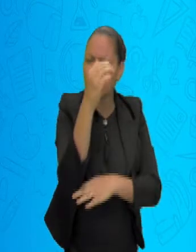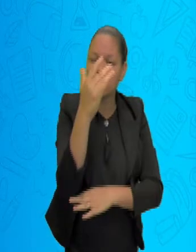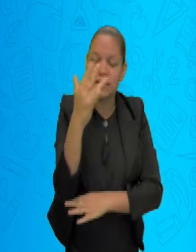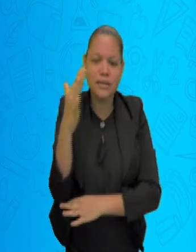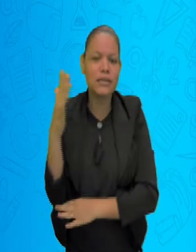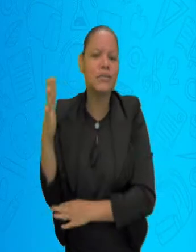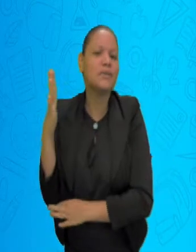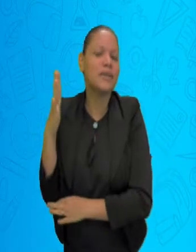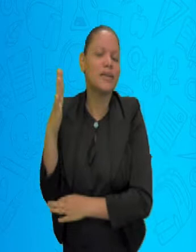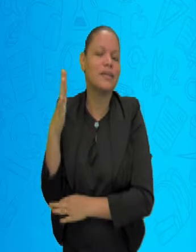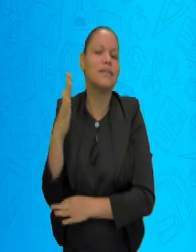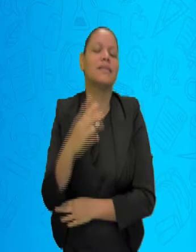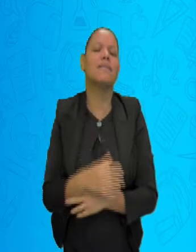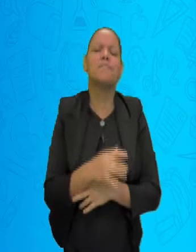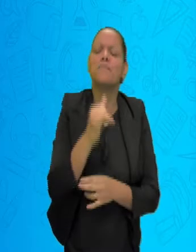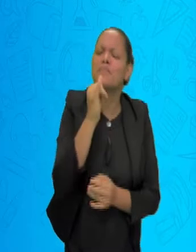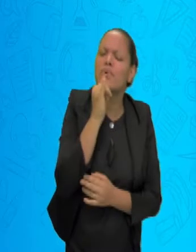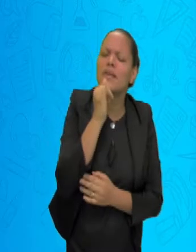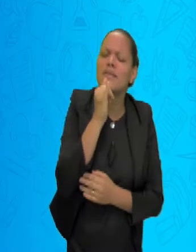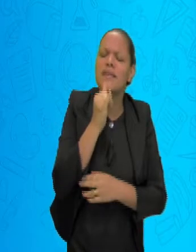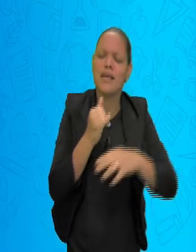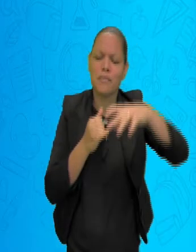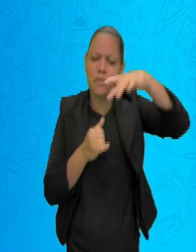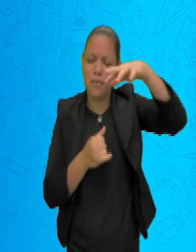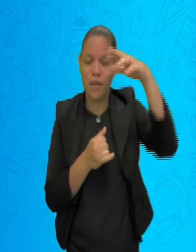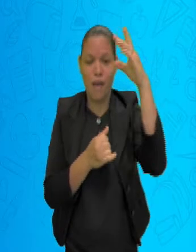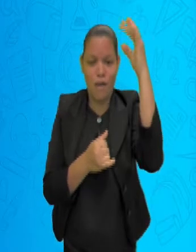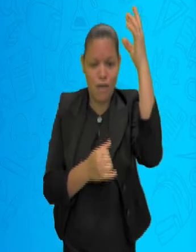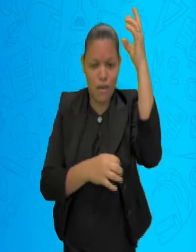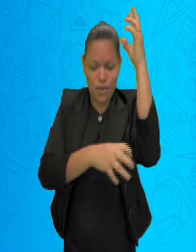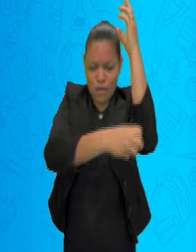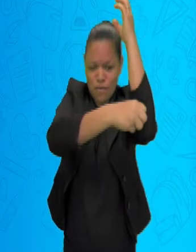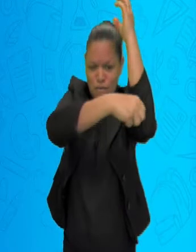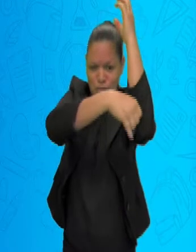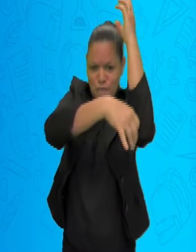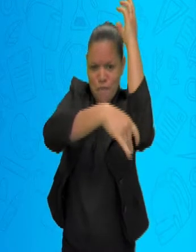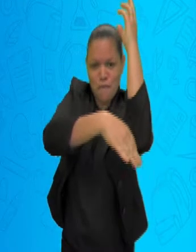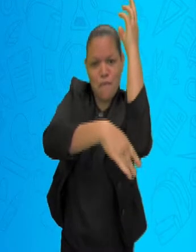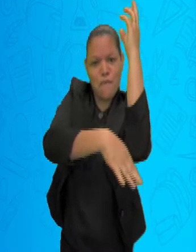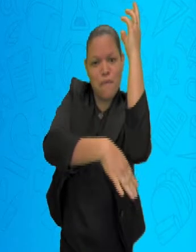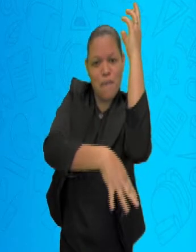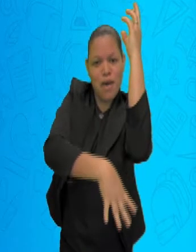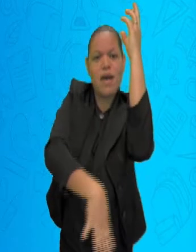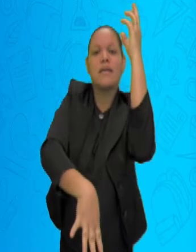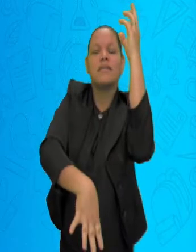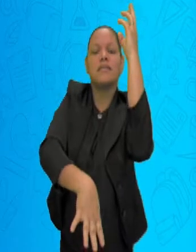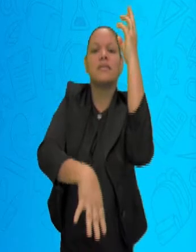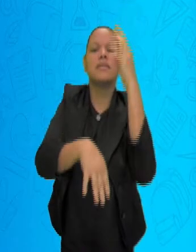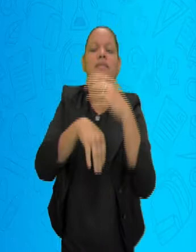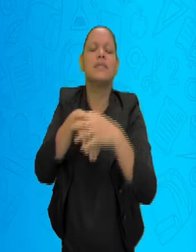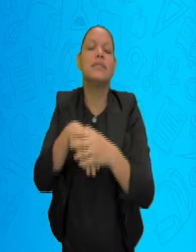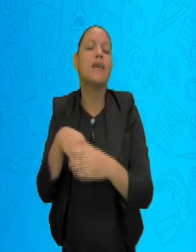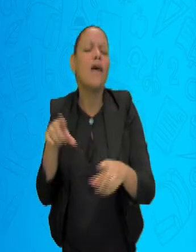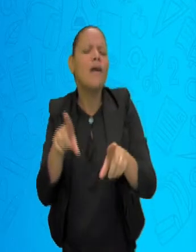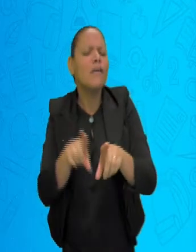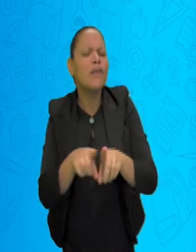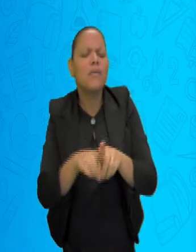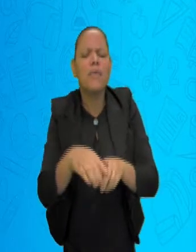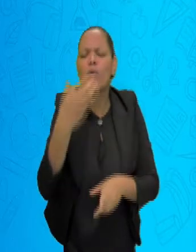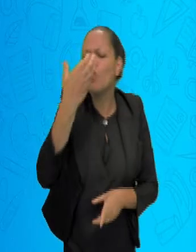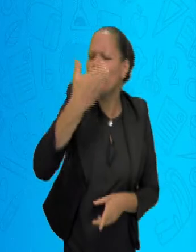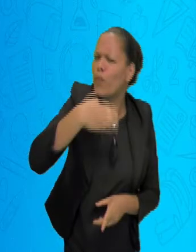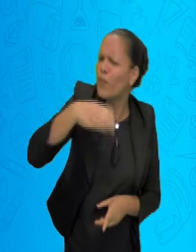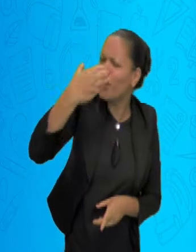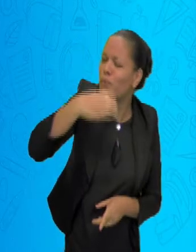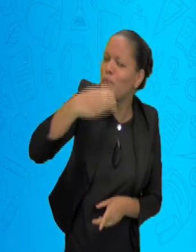da seringueira, que é um produto que é extraído para fazer borracha. Também frutos, alguns tipos de